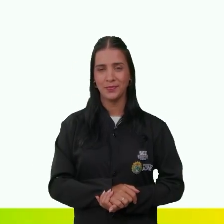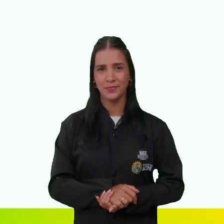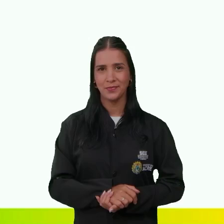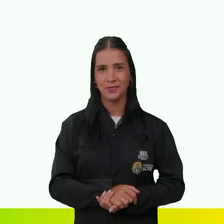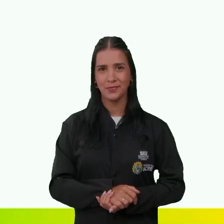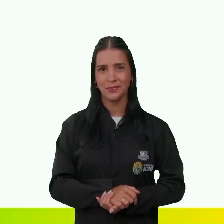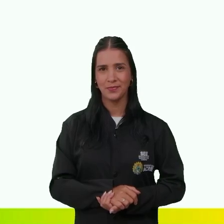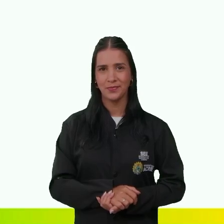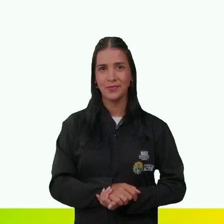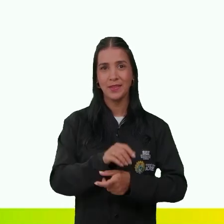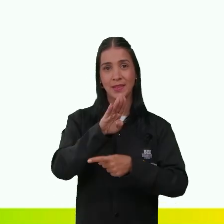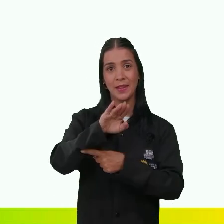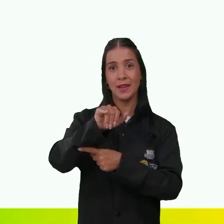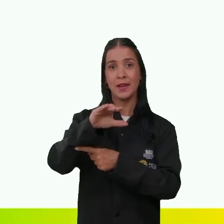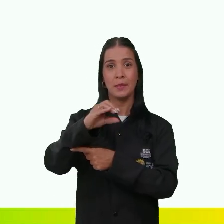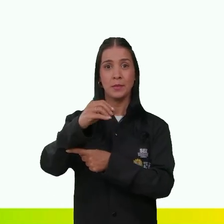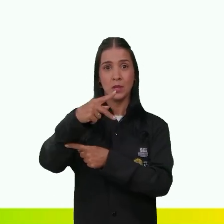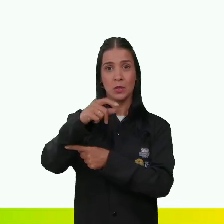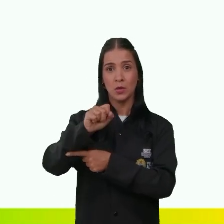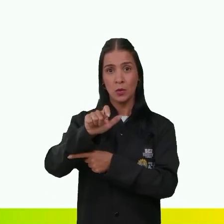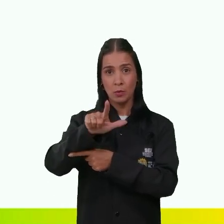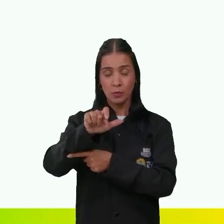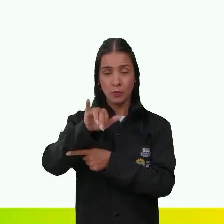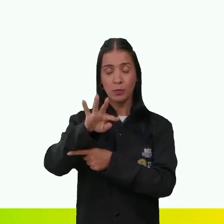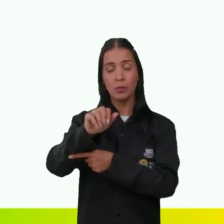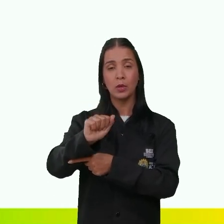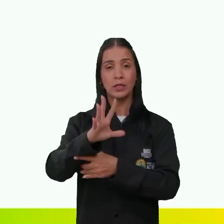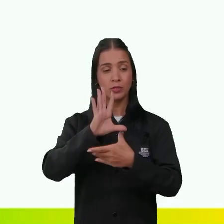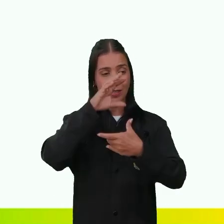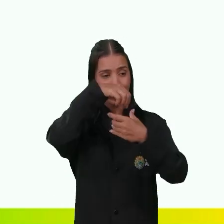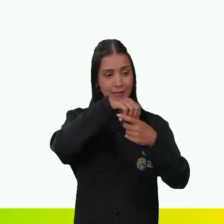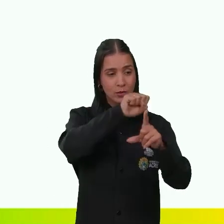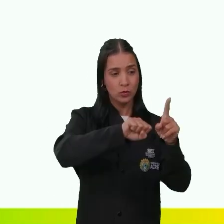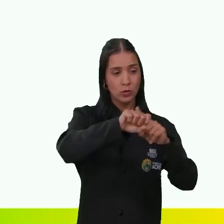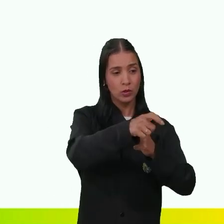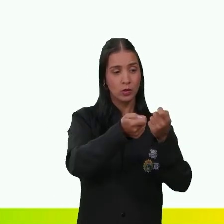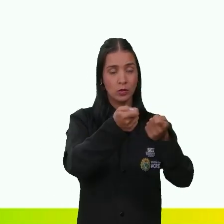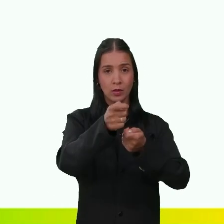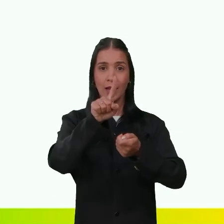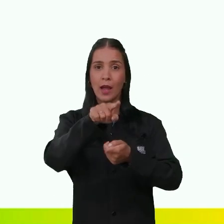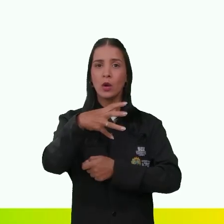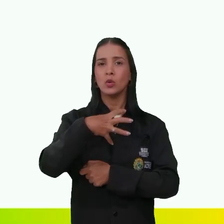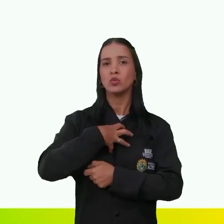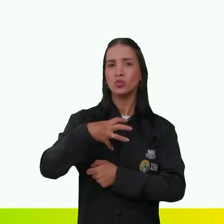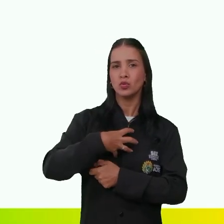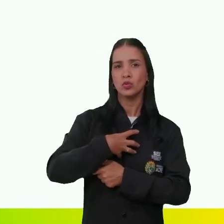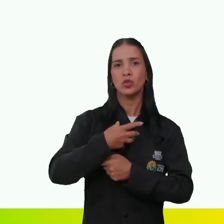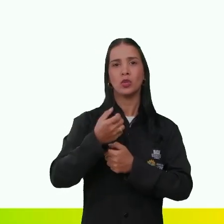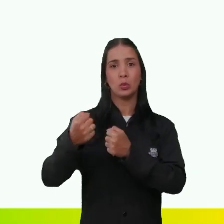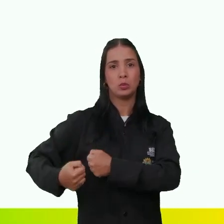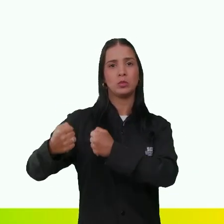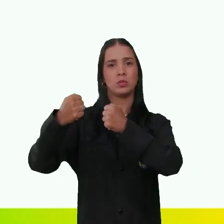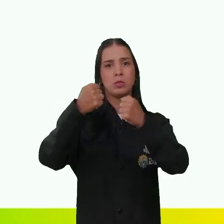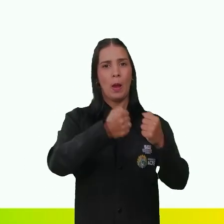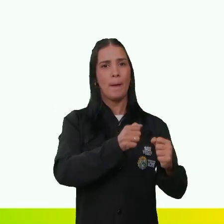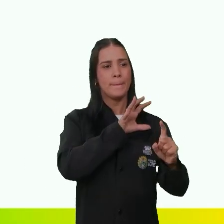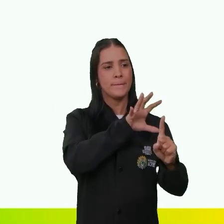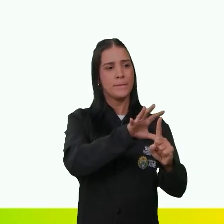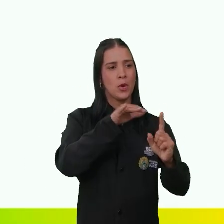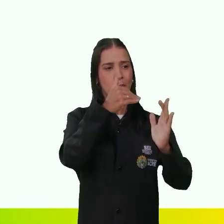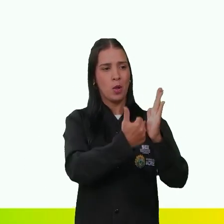a biopolítica dentro da sociedade de controle é uma forma de poder que se exerce sobre a vida,